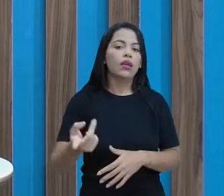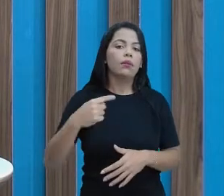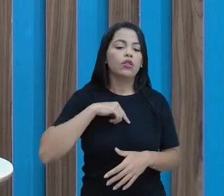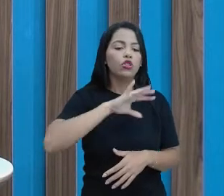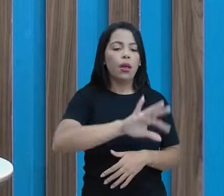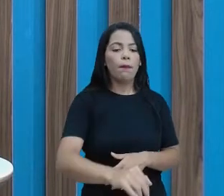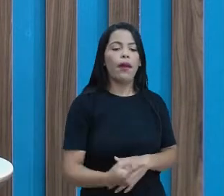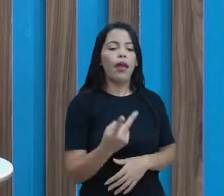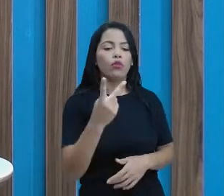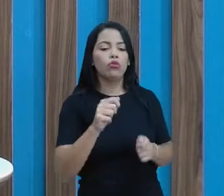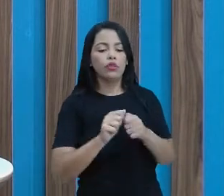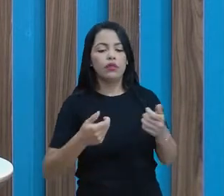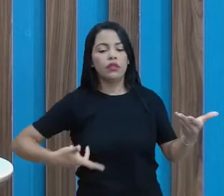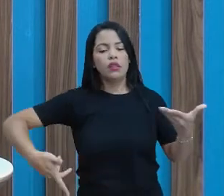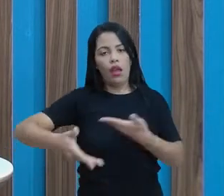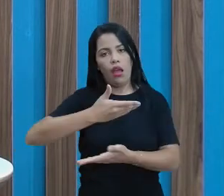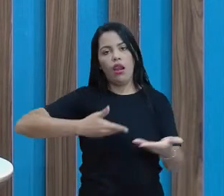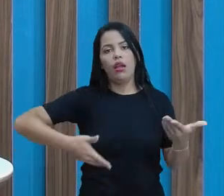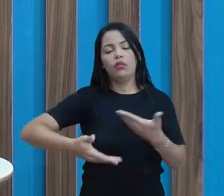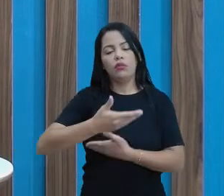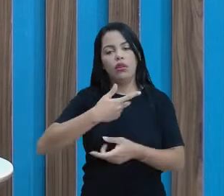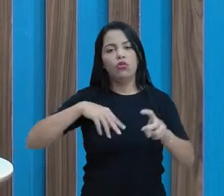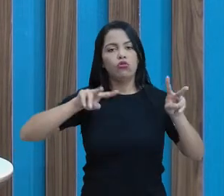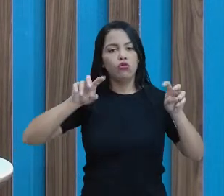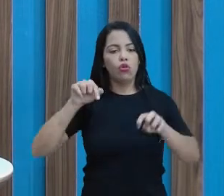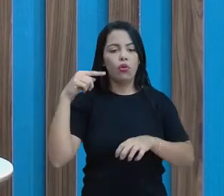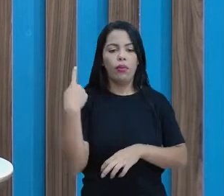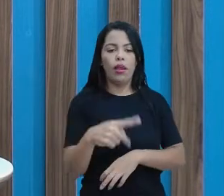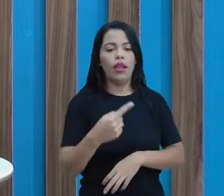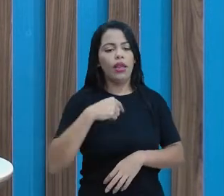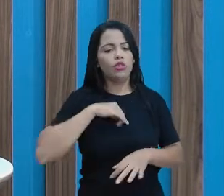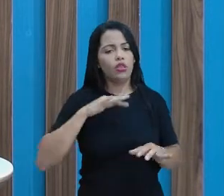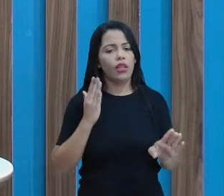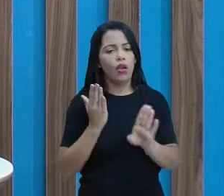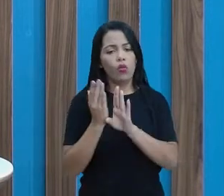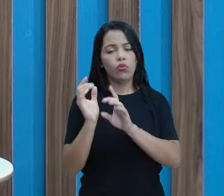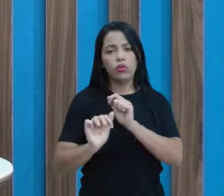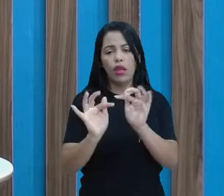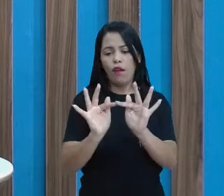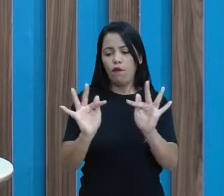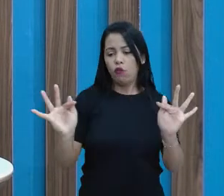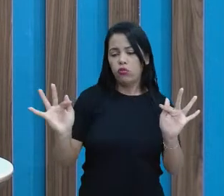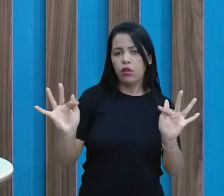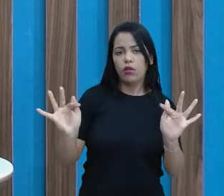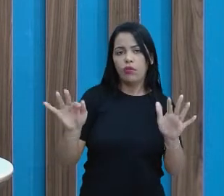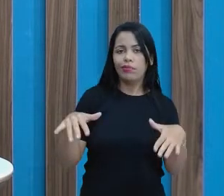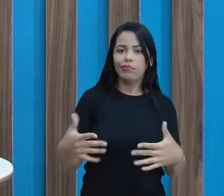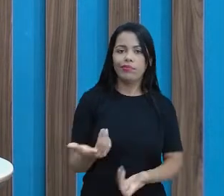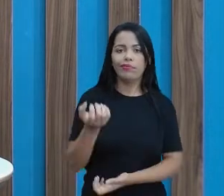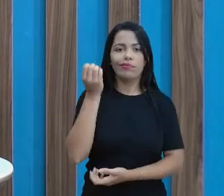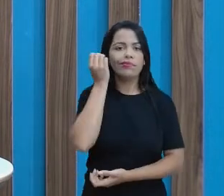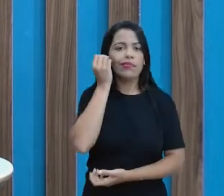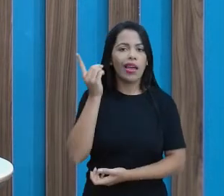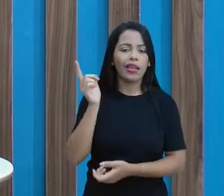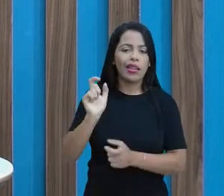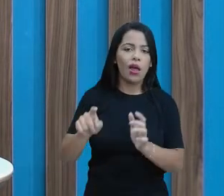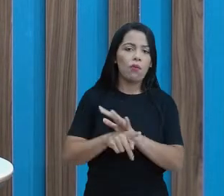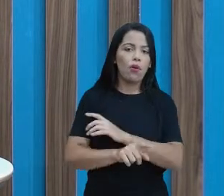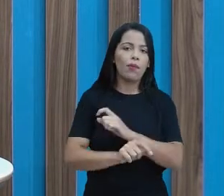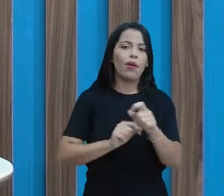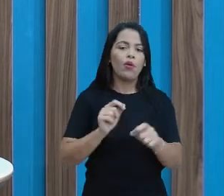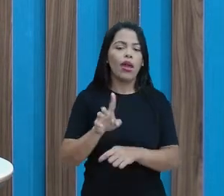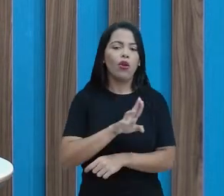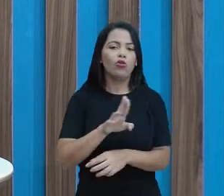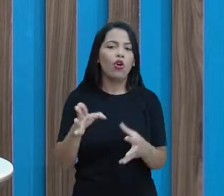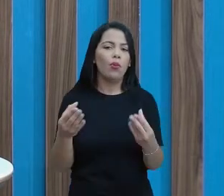faz a relação entre elas, a gente está encontrando uma função, certo? Essa é a ideia. E o nome, ele é bem intuitivo, né?